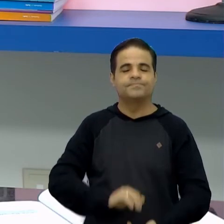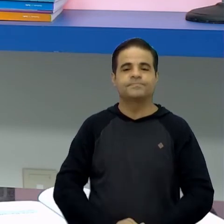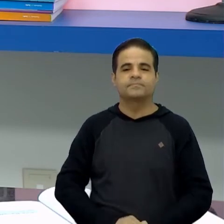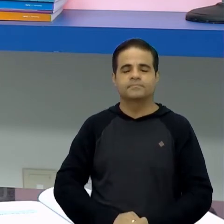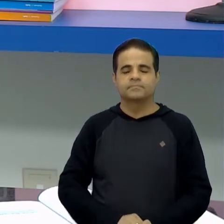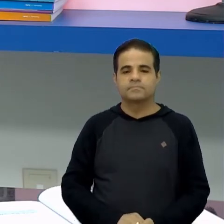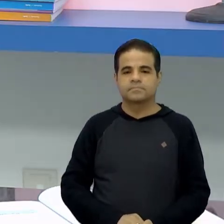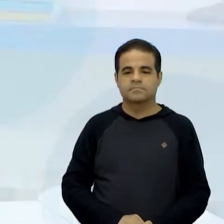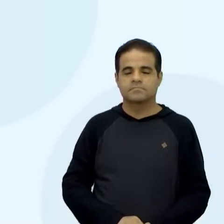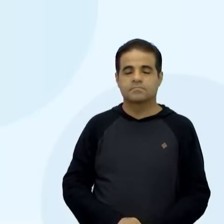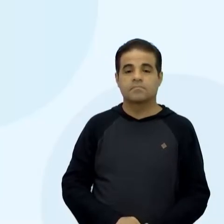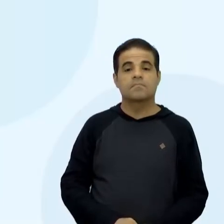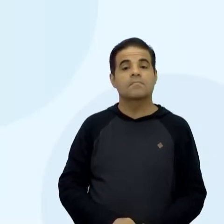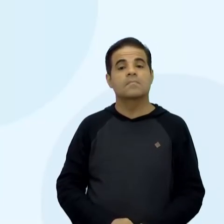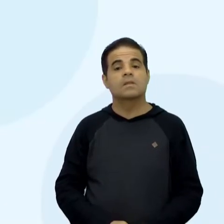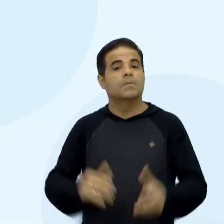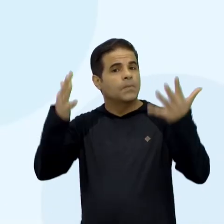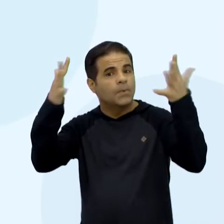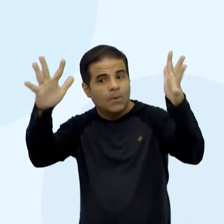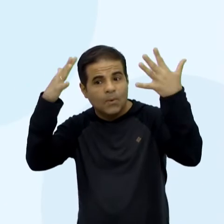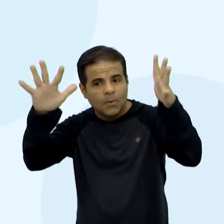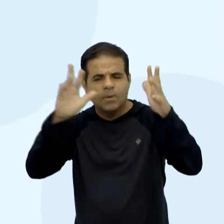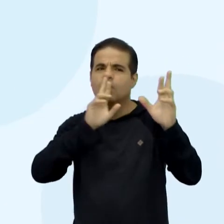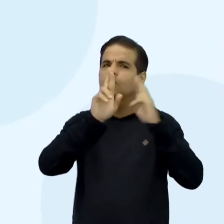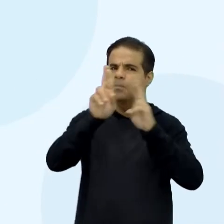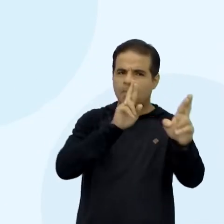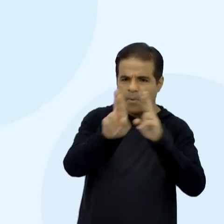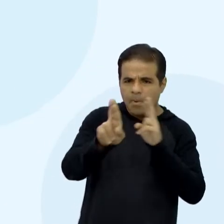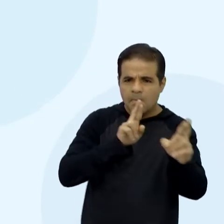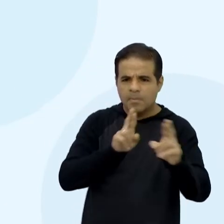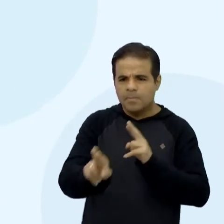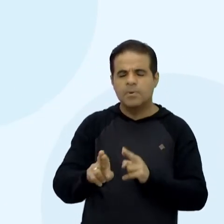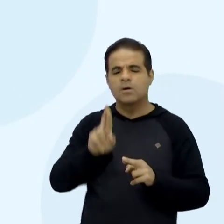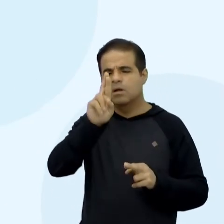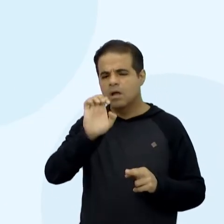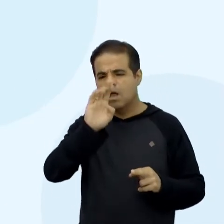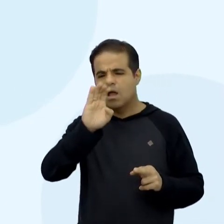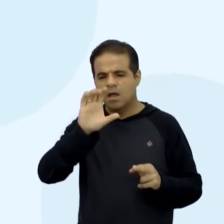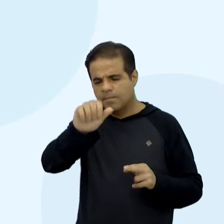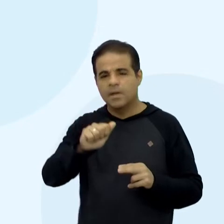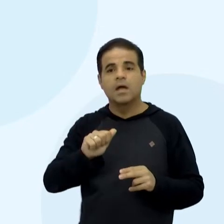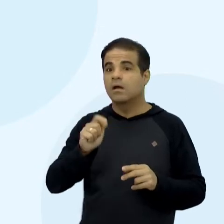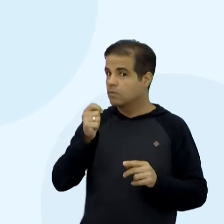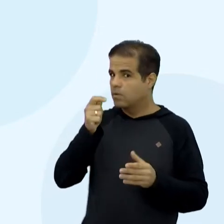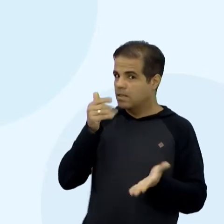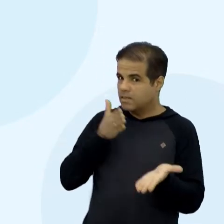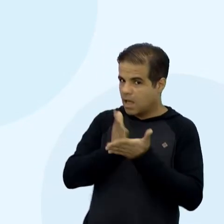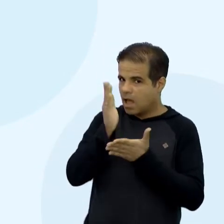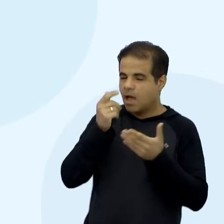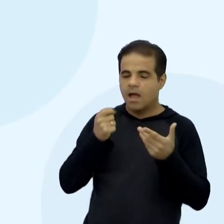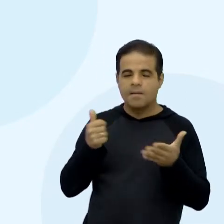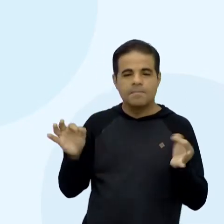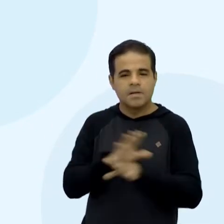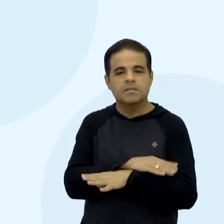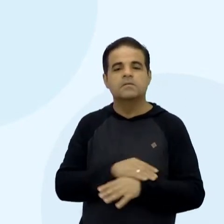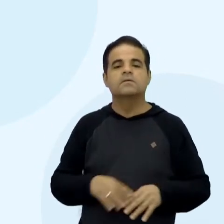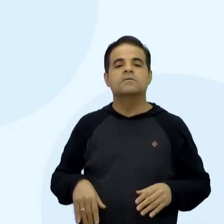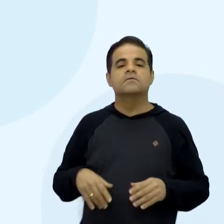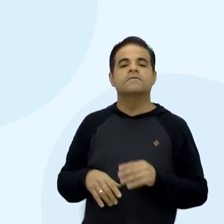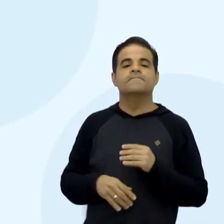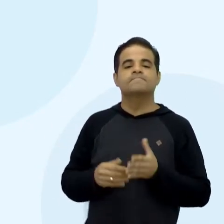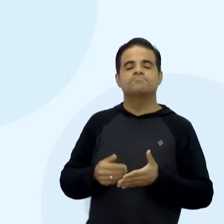Vamos lá. Amplamente comemorado o resultado de Rebeca foi tá acabando, hein, Mauro? Foi precedido por